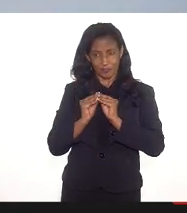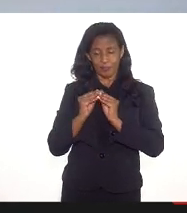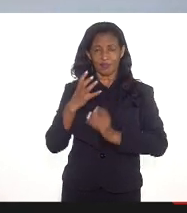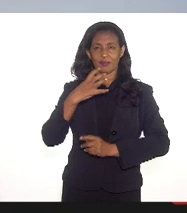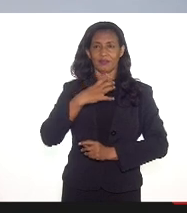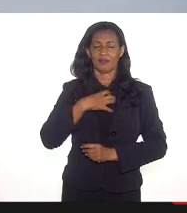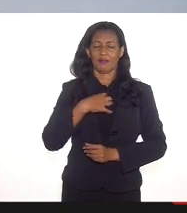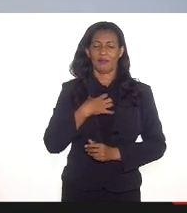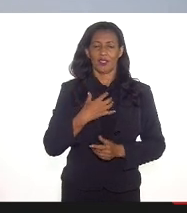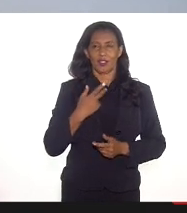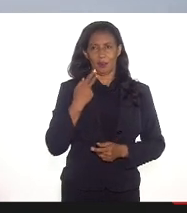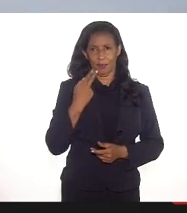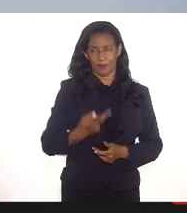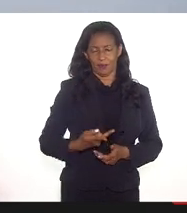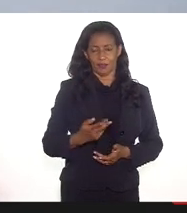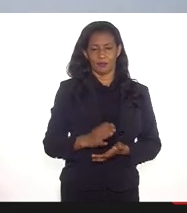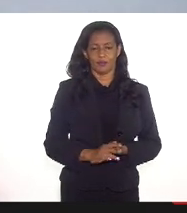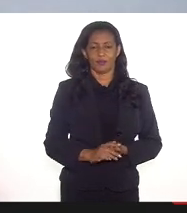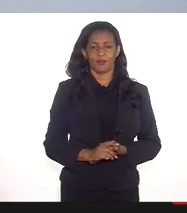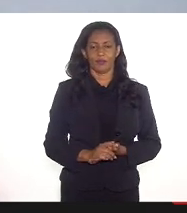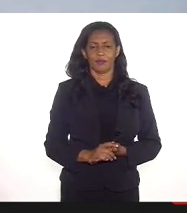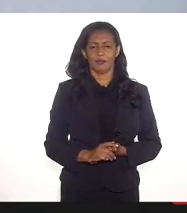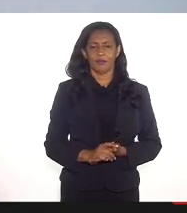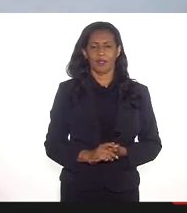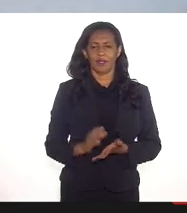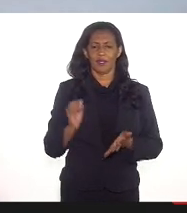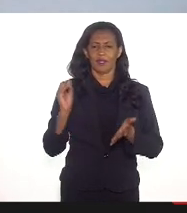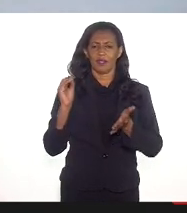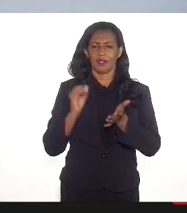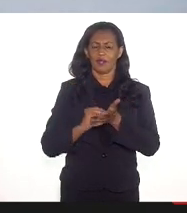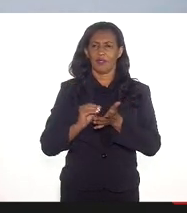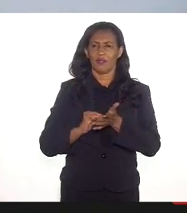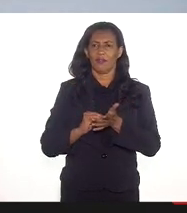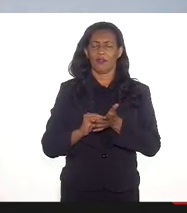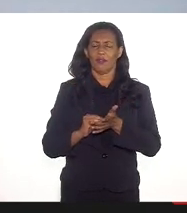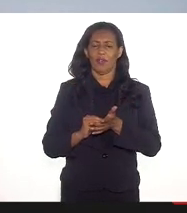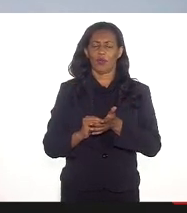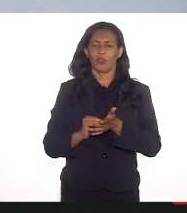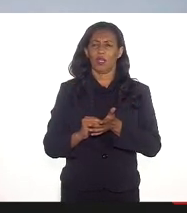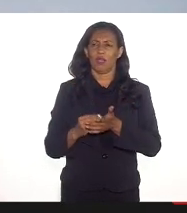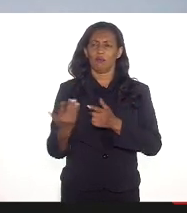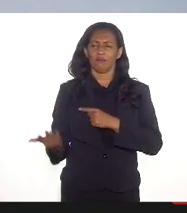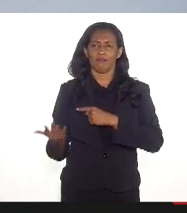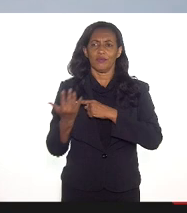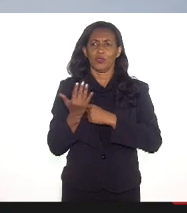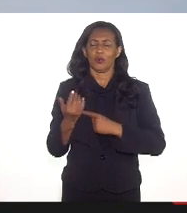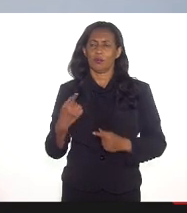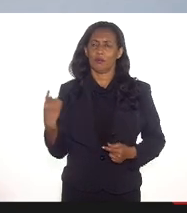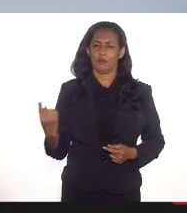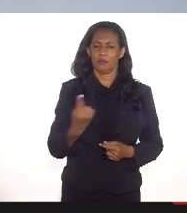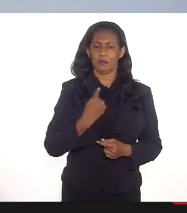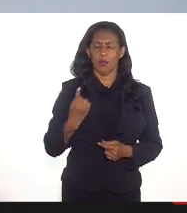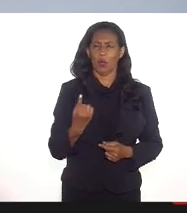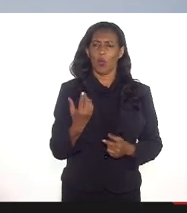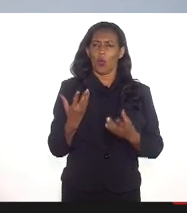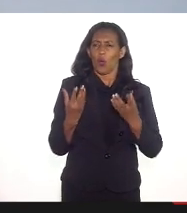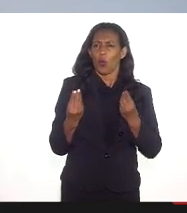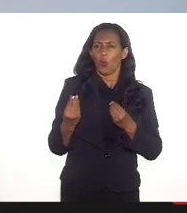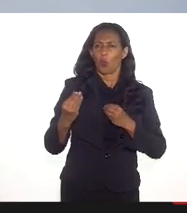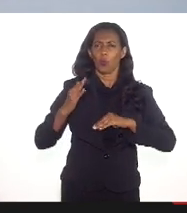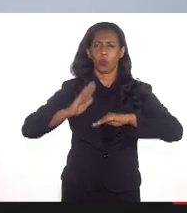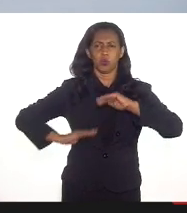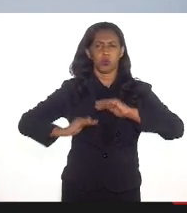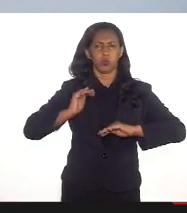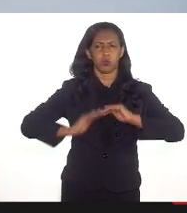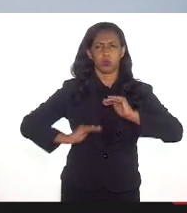sentido de desdobramento, maior assistência mesmo para todos nós. Eu digo que muitos gestores, às vezes, não têm